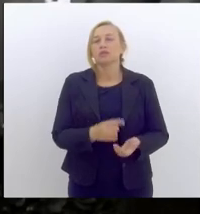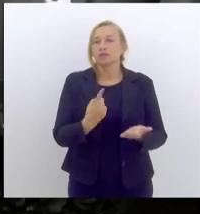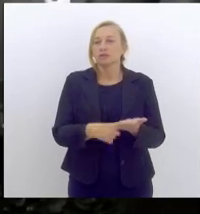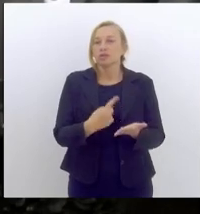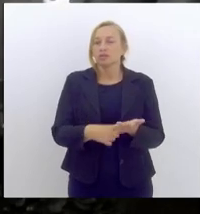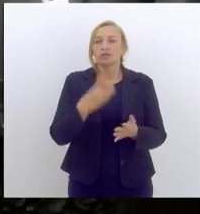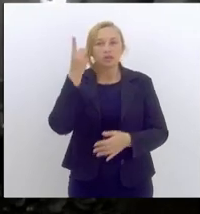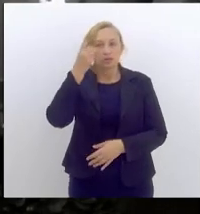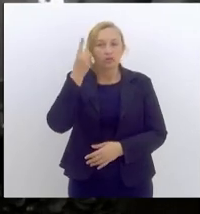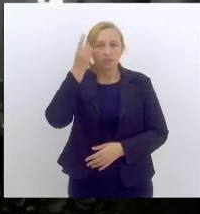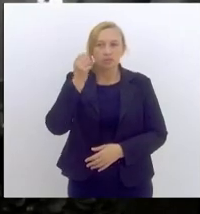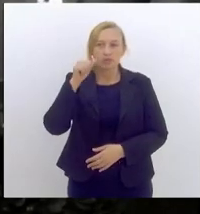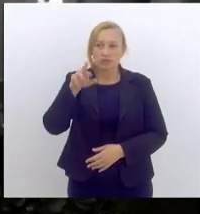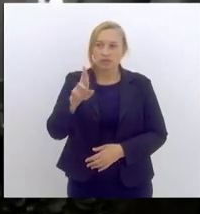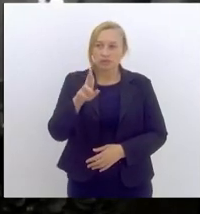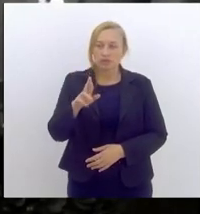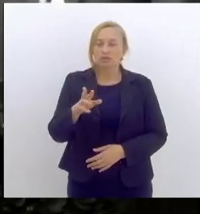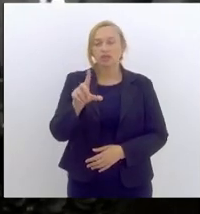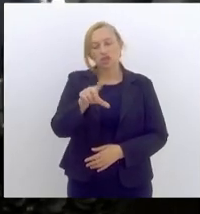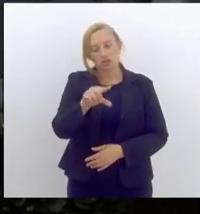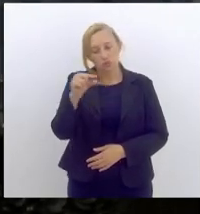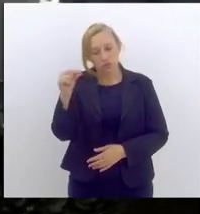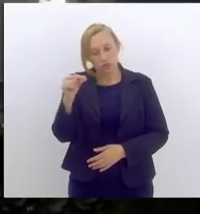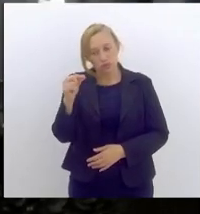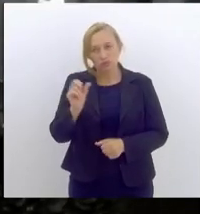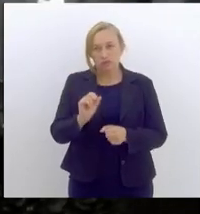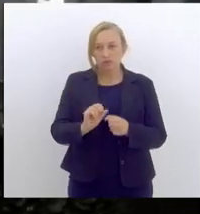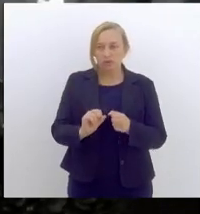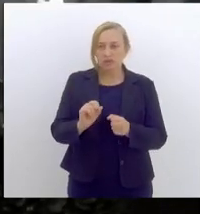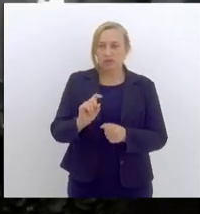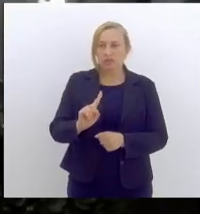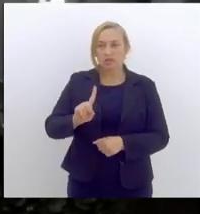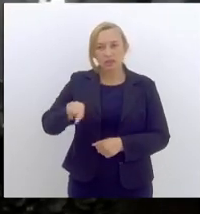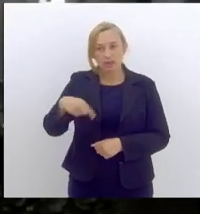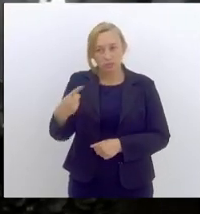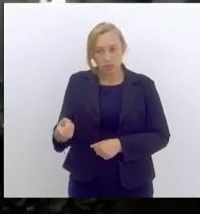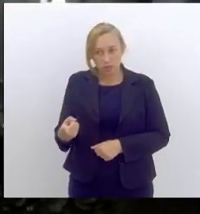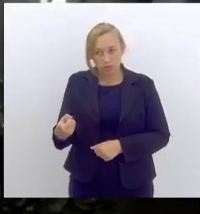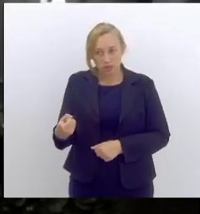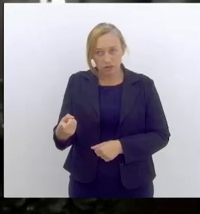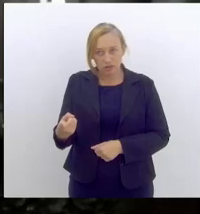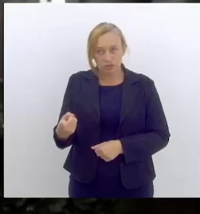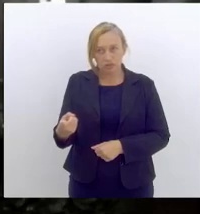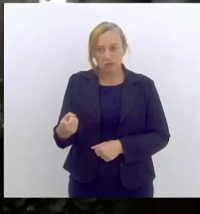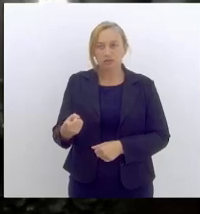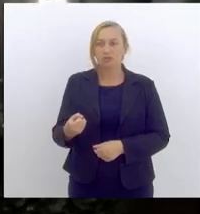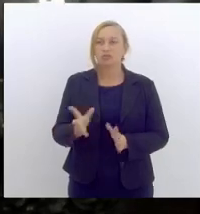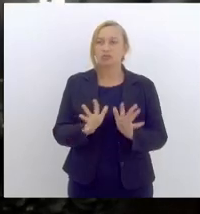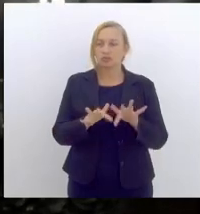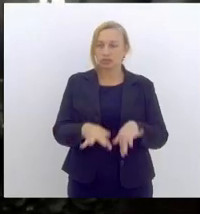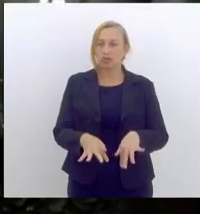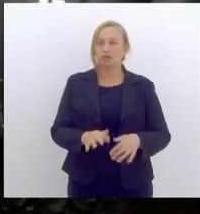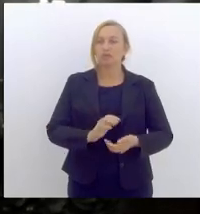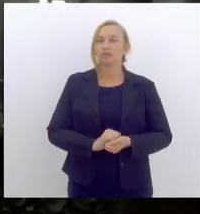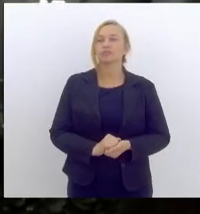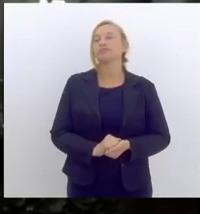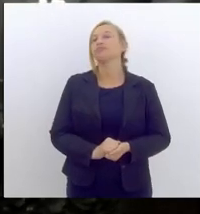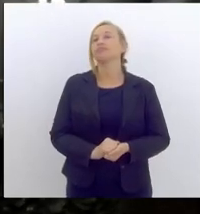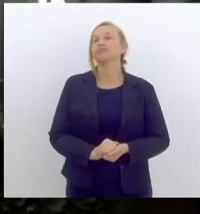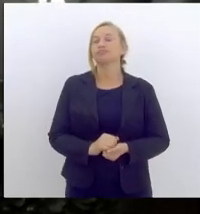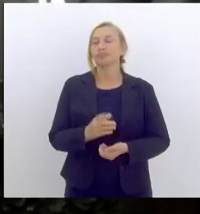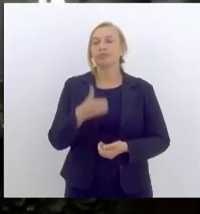deputado Bacelar preferiu fazer a sua saudação e agradecimento ao final da sessão. Deputado